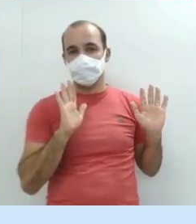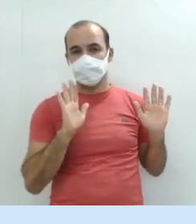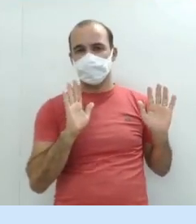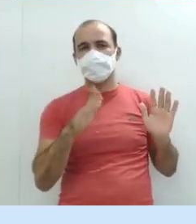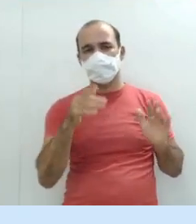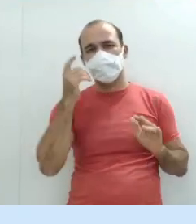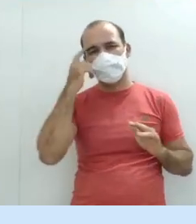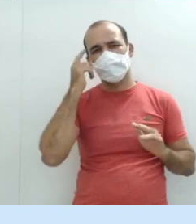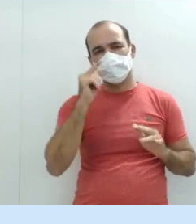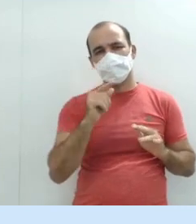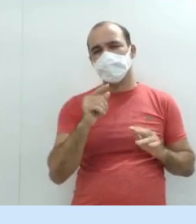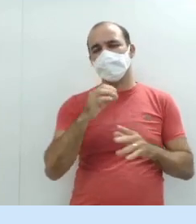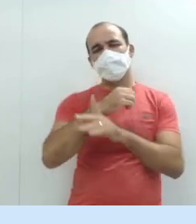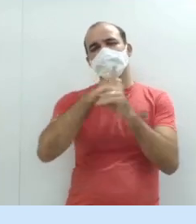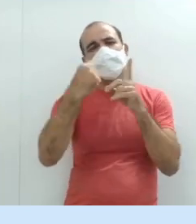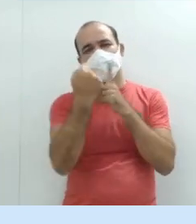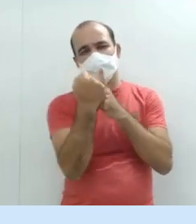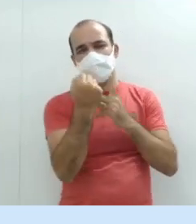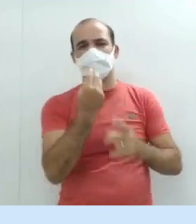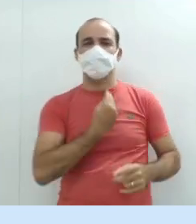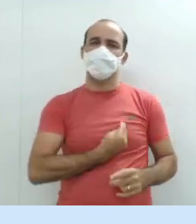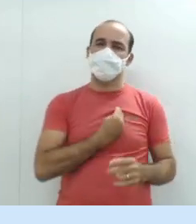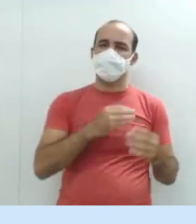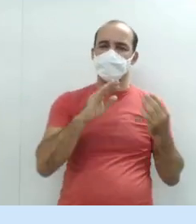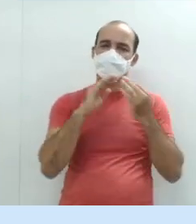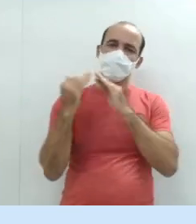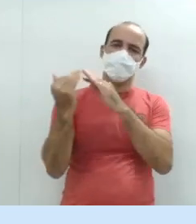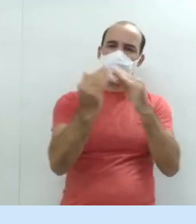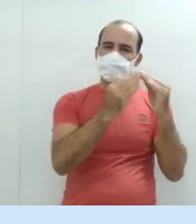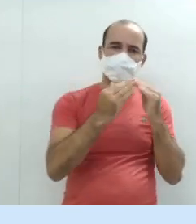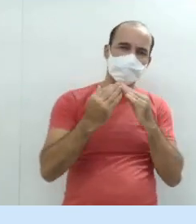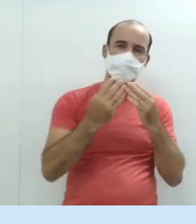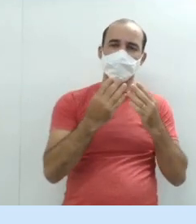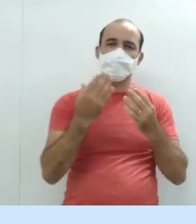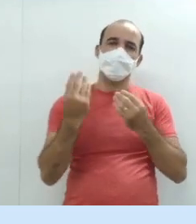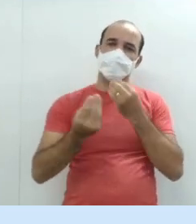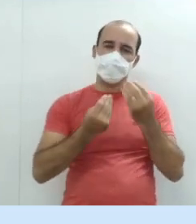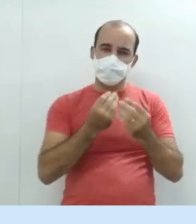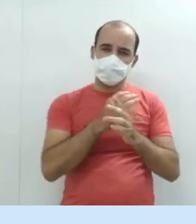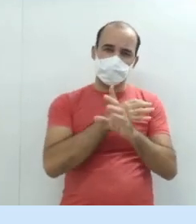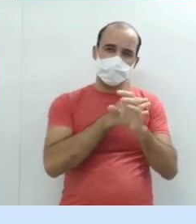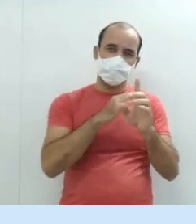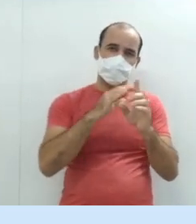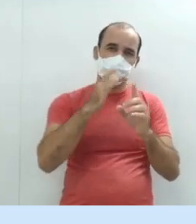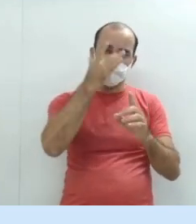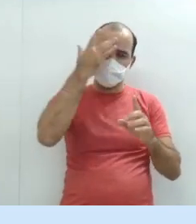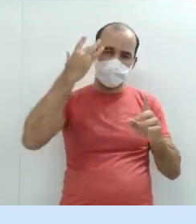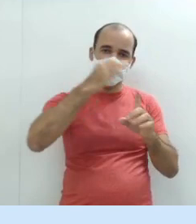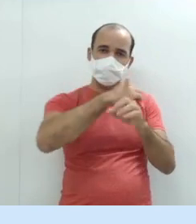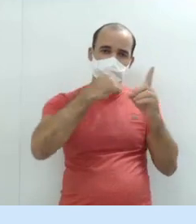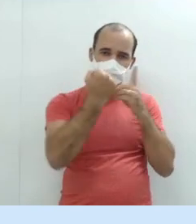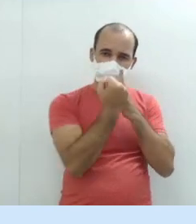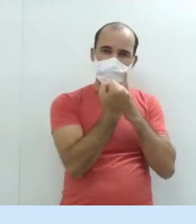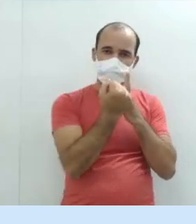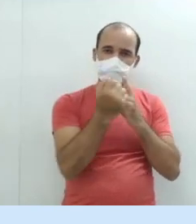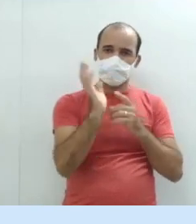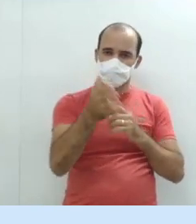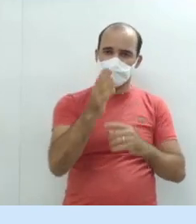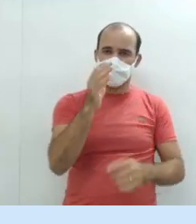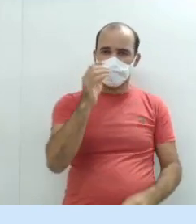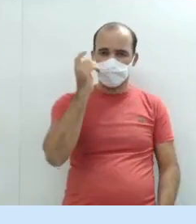isso? O que seria esse indivíduo? Quem era esse indivíduo? O que é que ele precisa fazer? O que é que ele